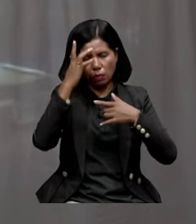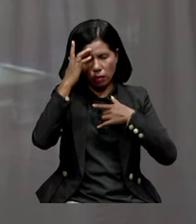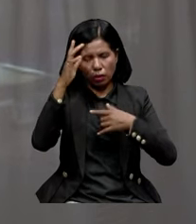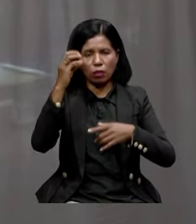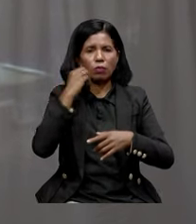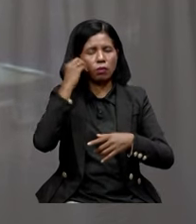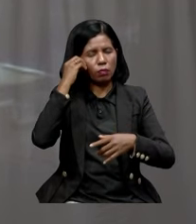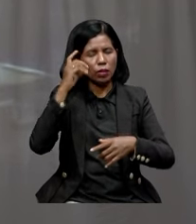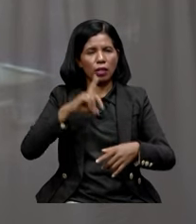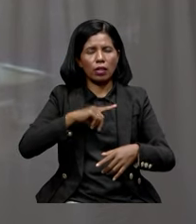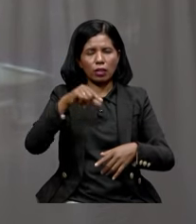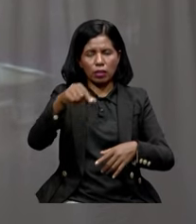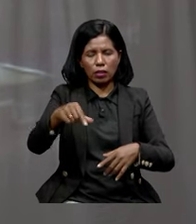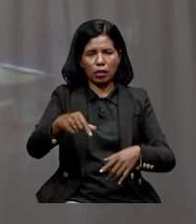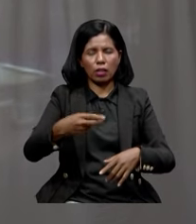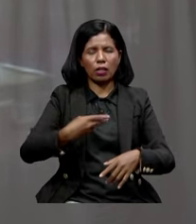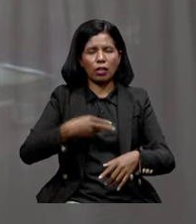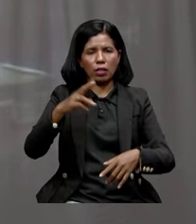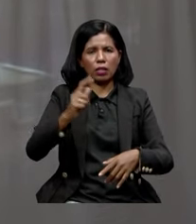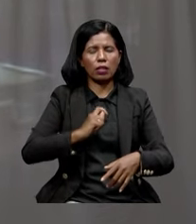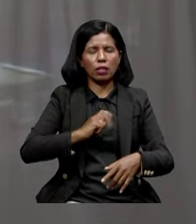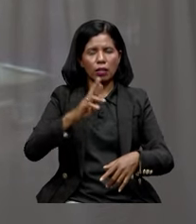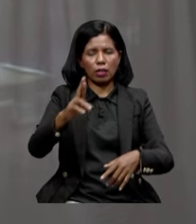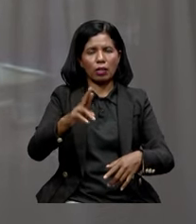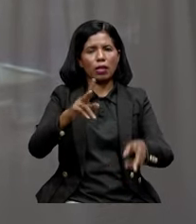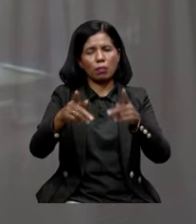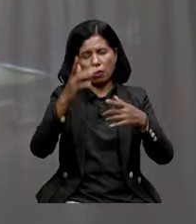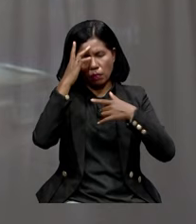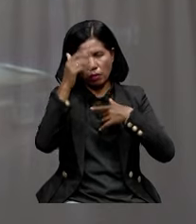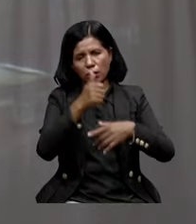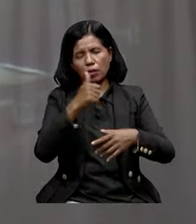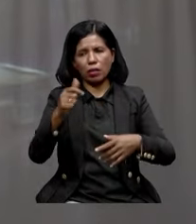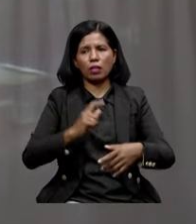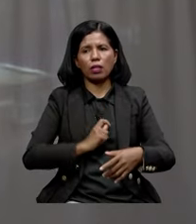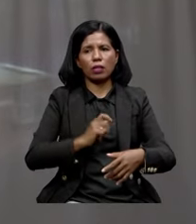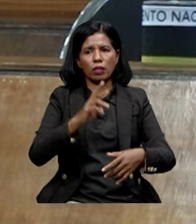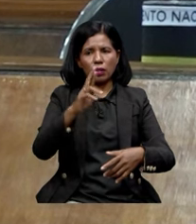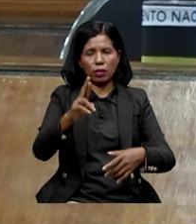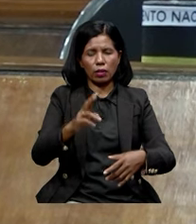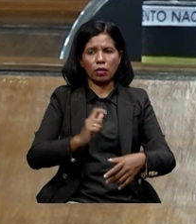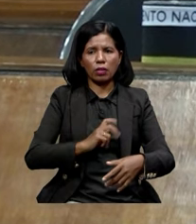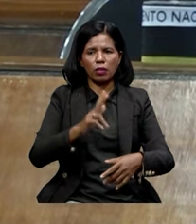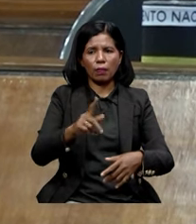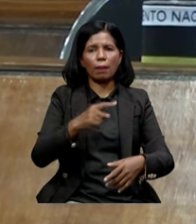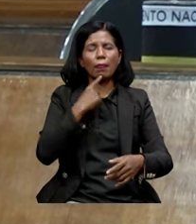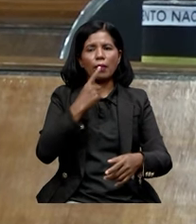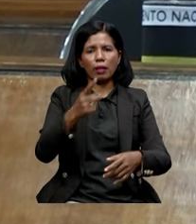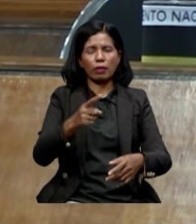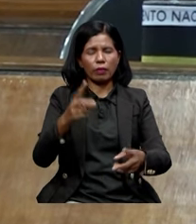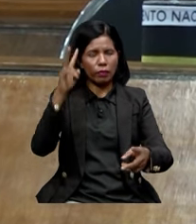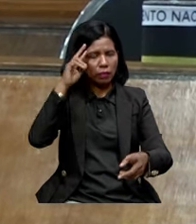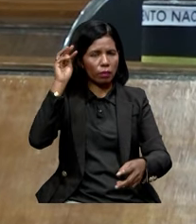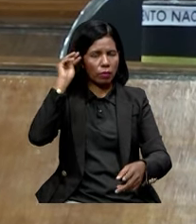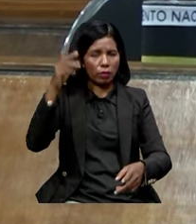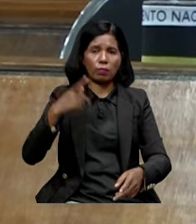hera dare tibar no mos paciente balung hela ia tasi tolu. Hatamba preocupação ne vice-ministro